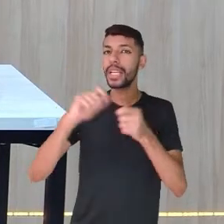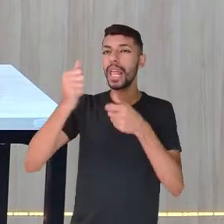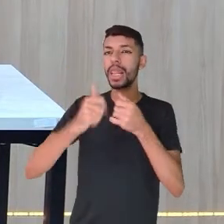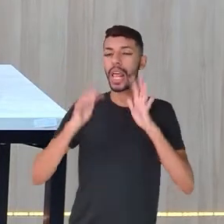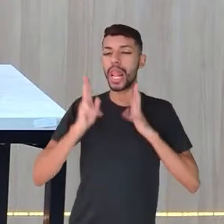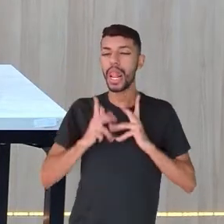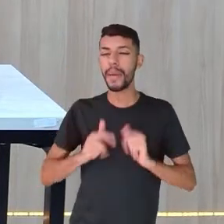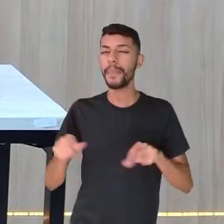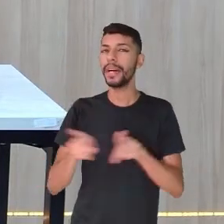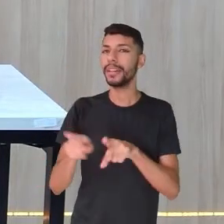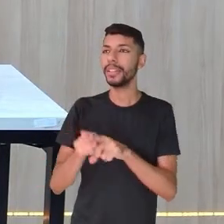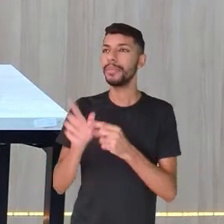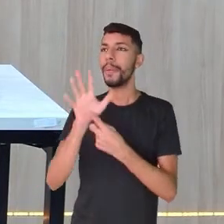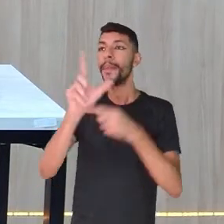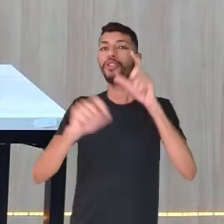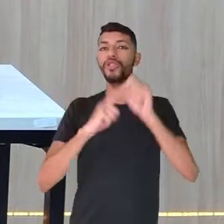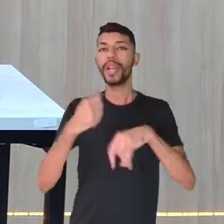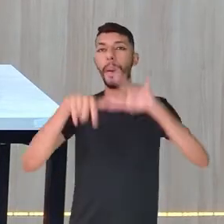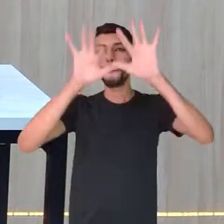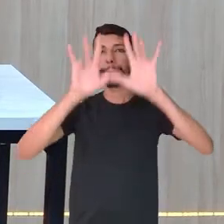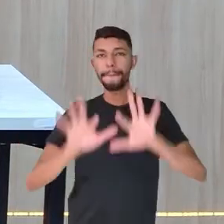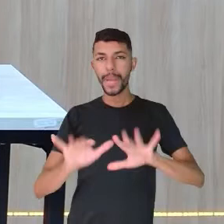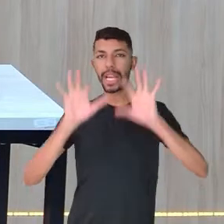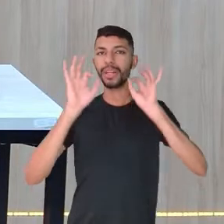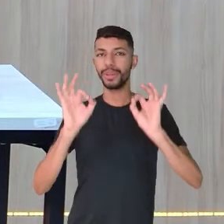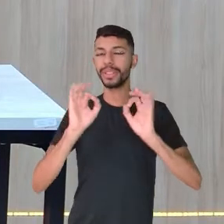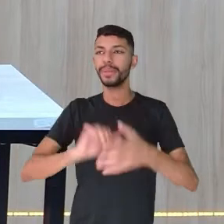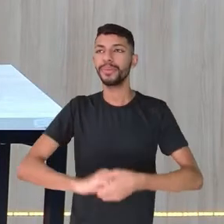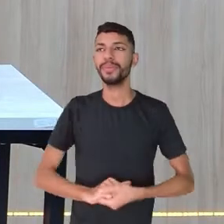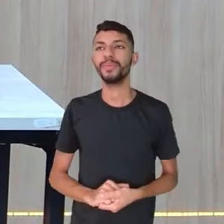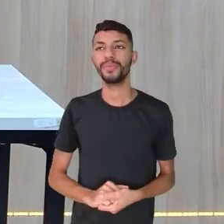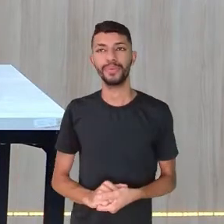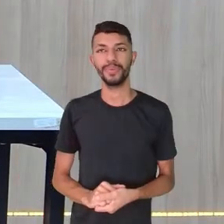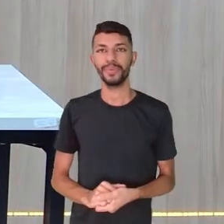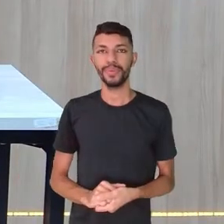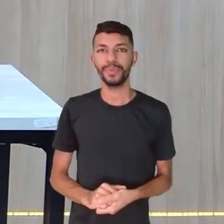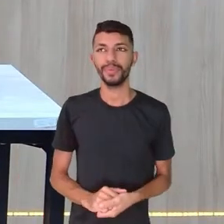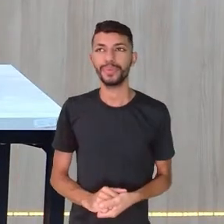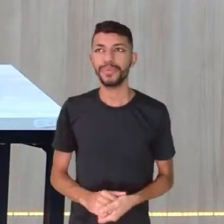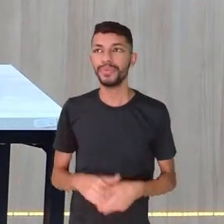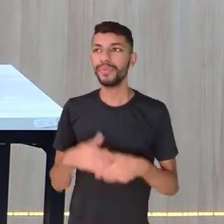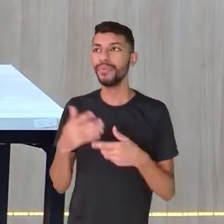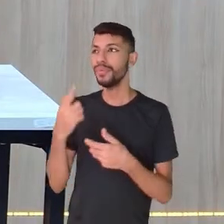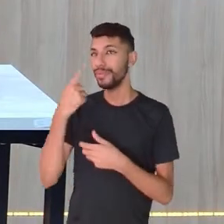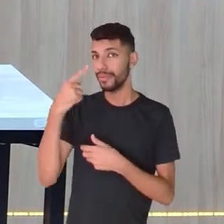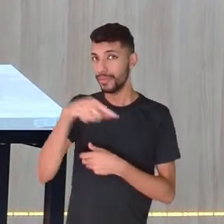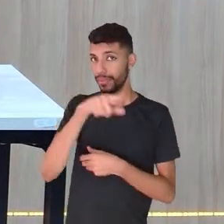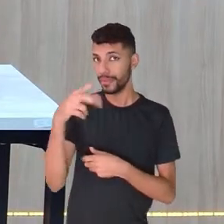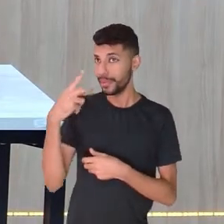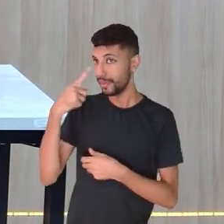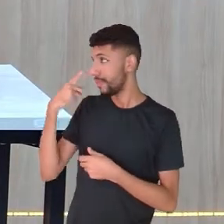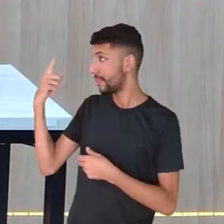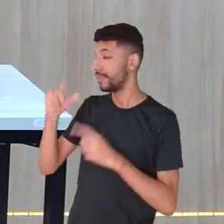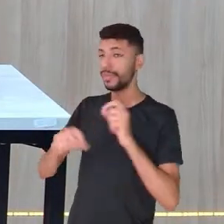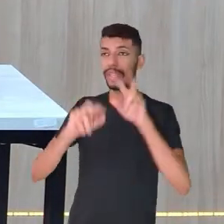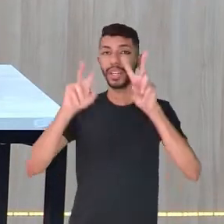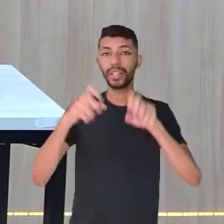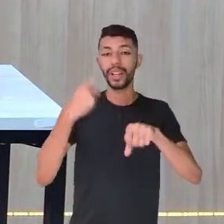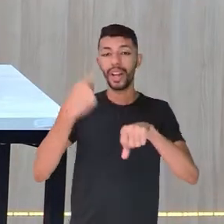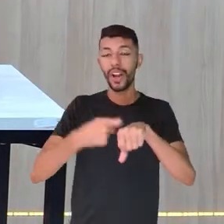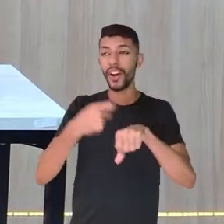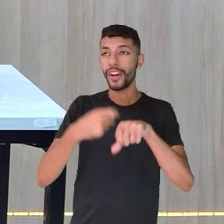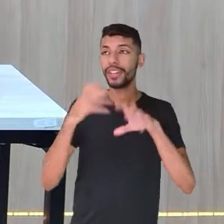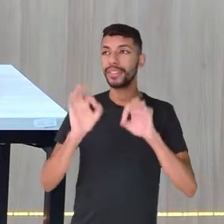e apresentam um brilho em relação aí à questão do mármore. Então, vendo aí essa questão de rochas,